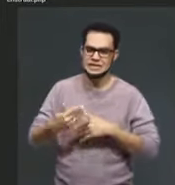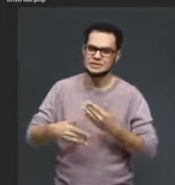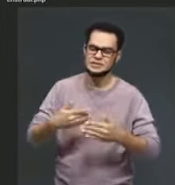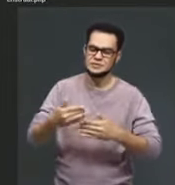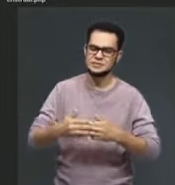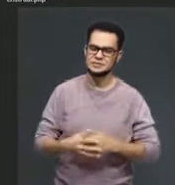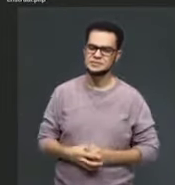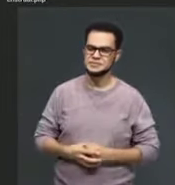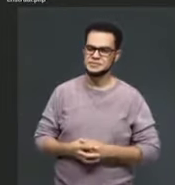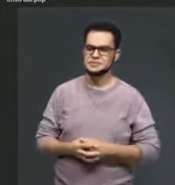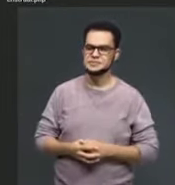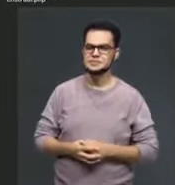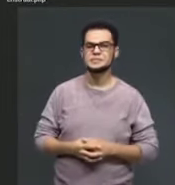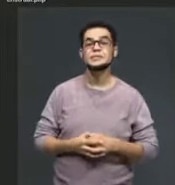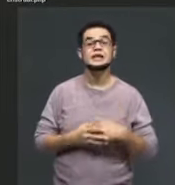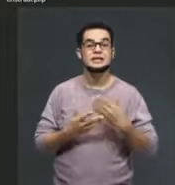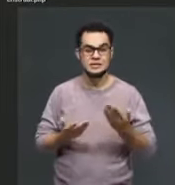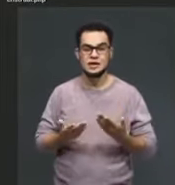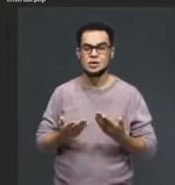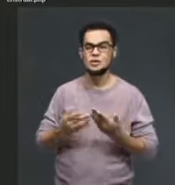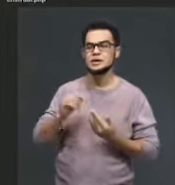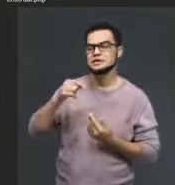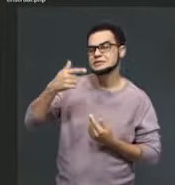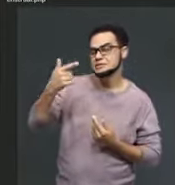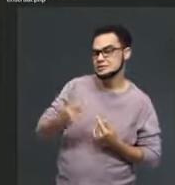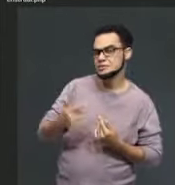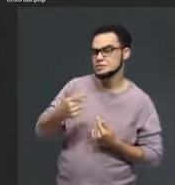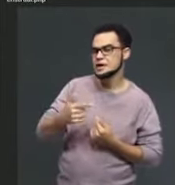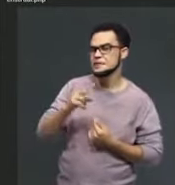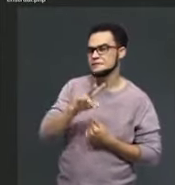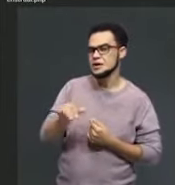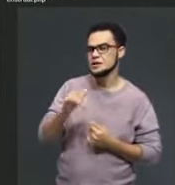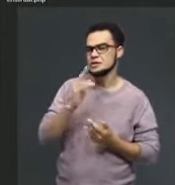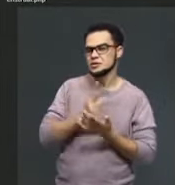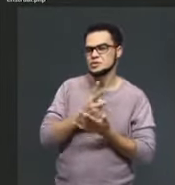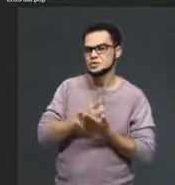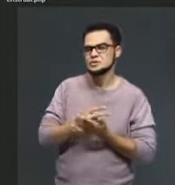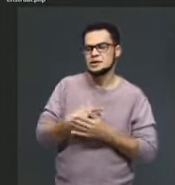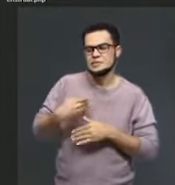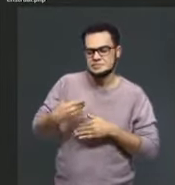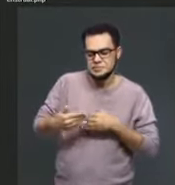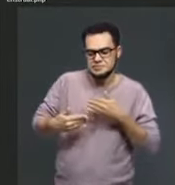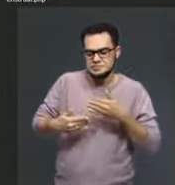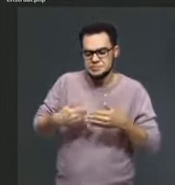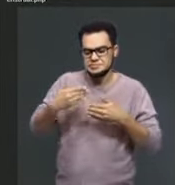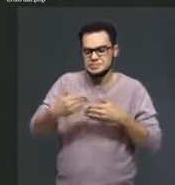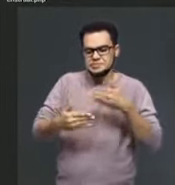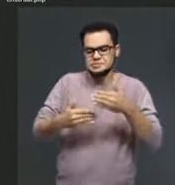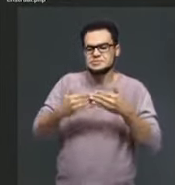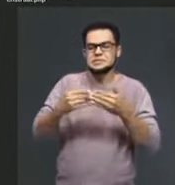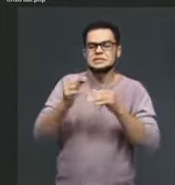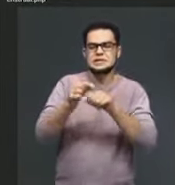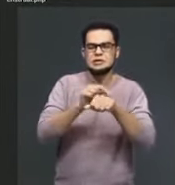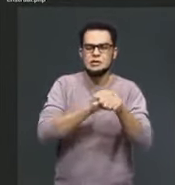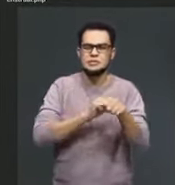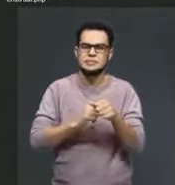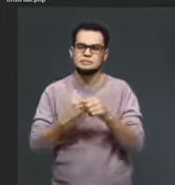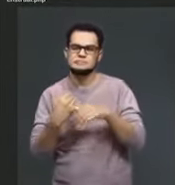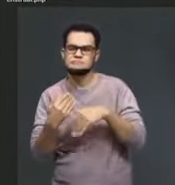desenvolver. Esse folículo secundário vai continuar a divisão celular e vai, então, ficar pronto para